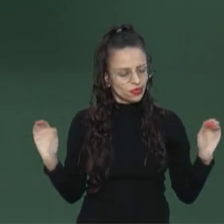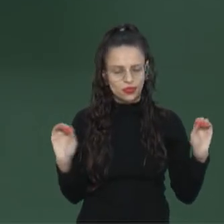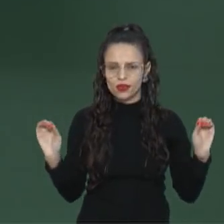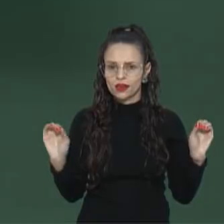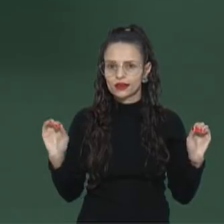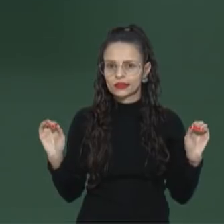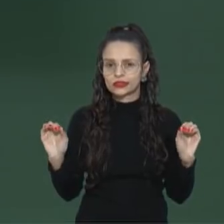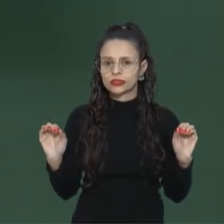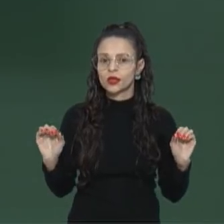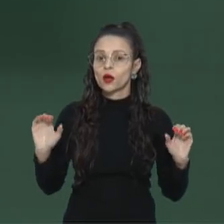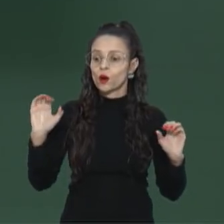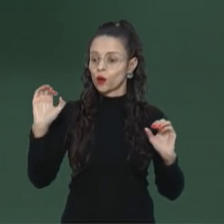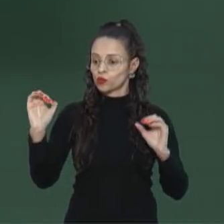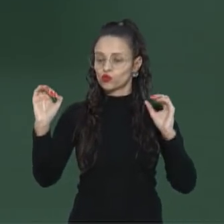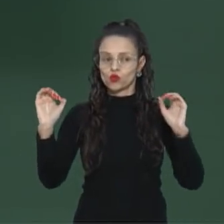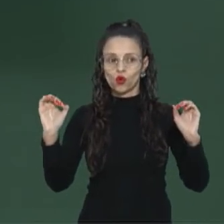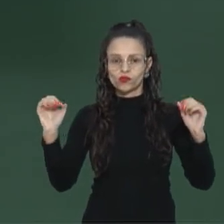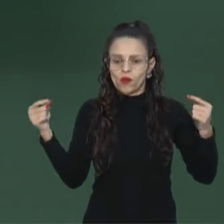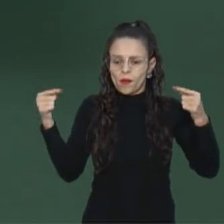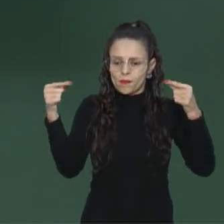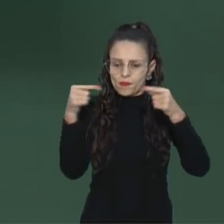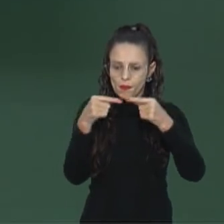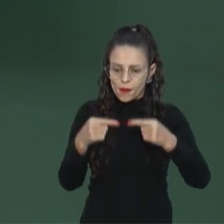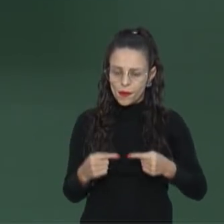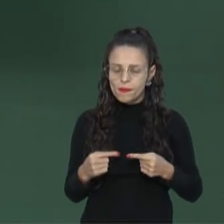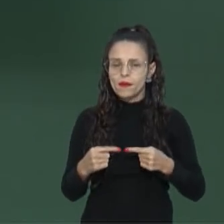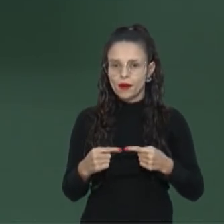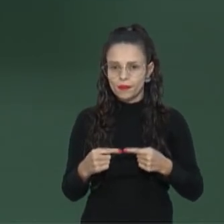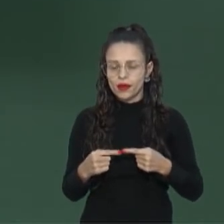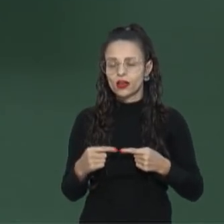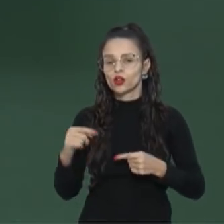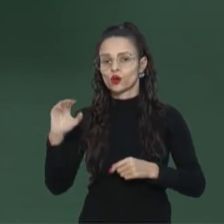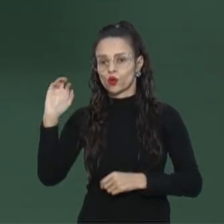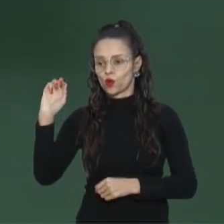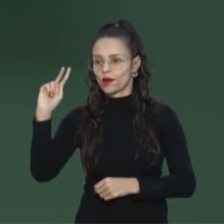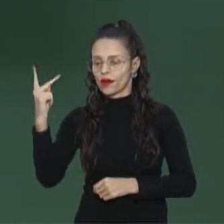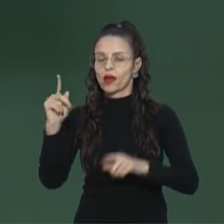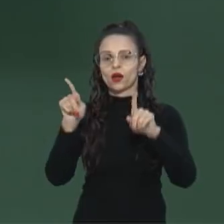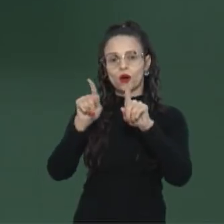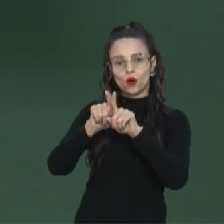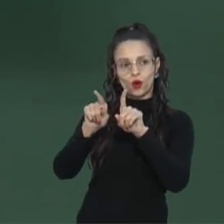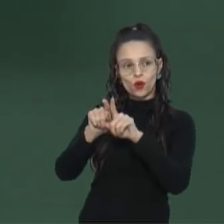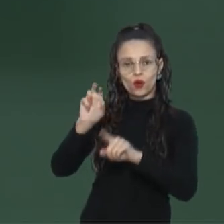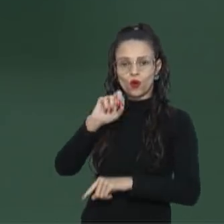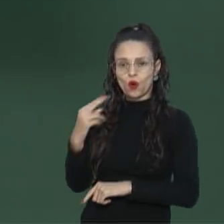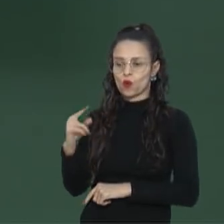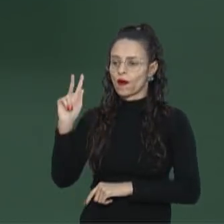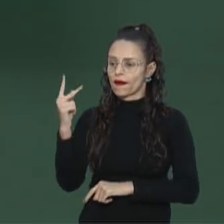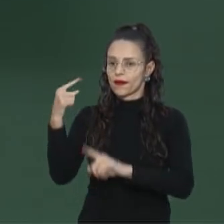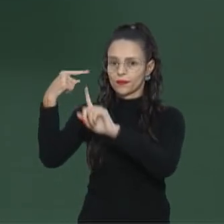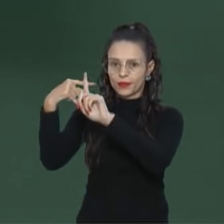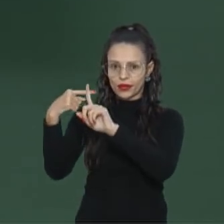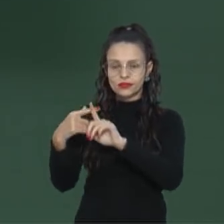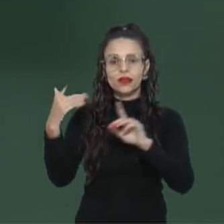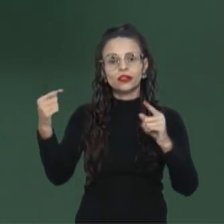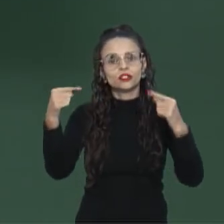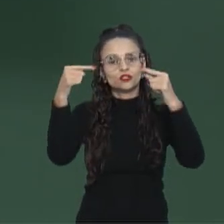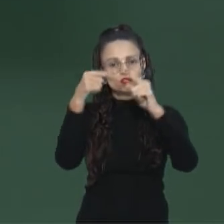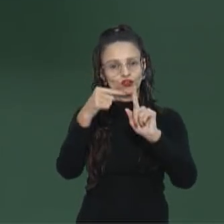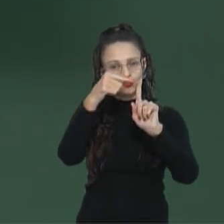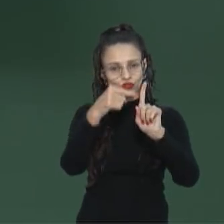se combinam com o hidrônio ou com a hidroxila. Aí que vem a classificação dos tipos de